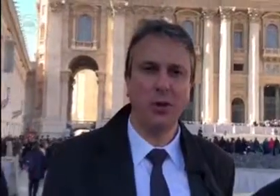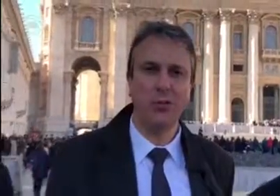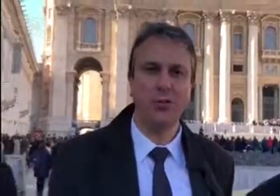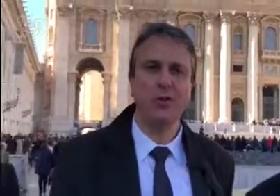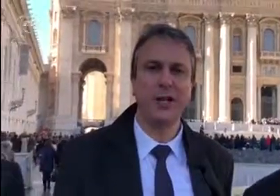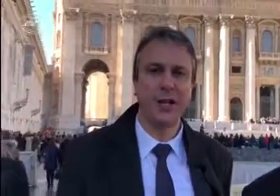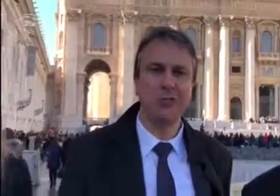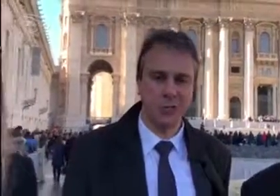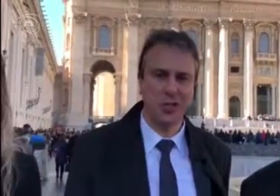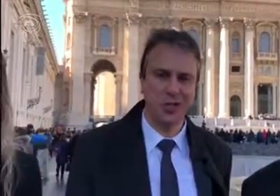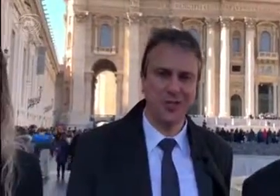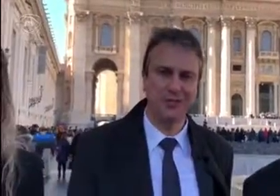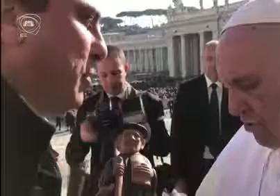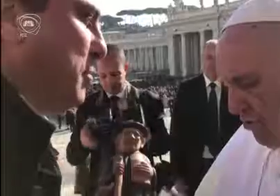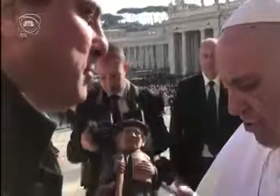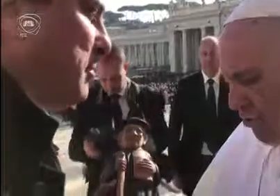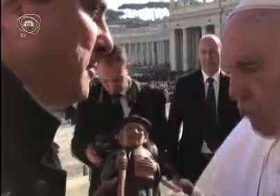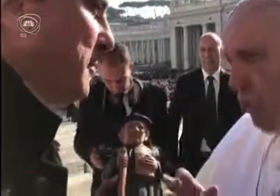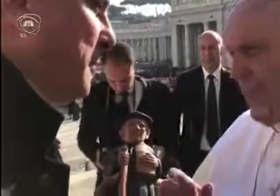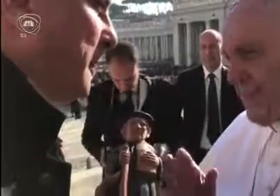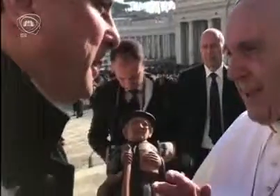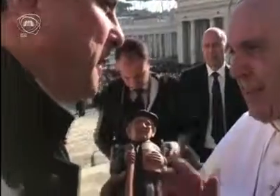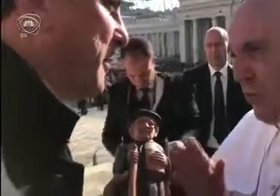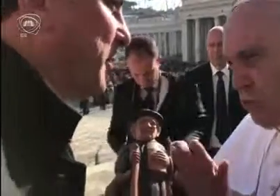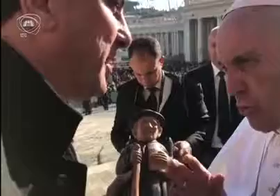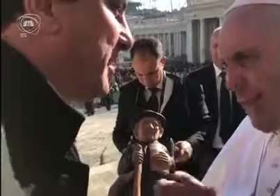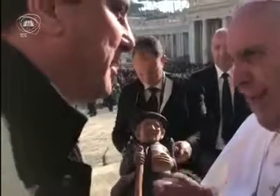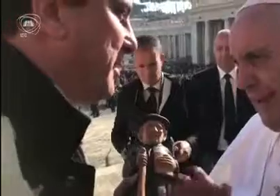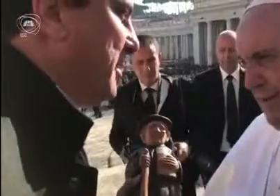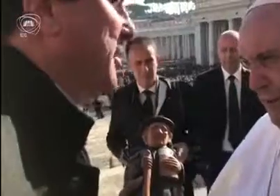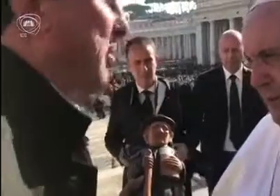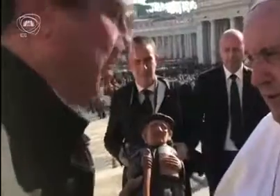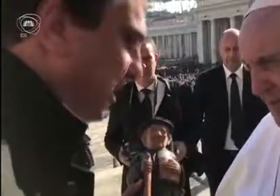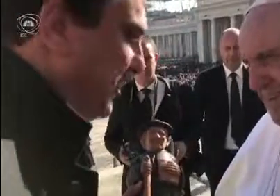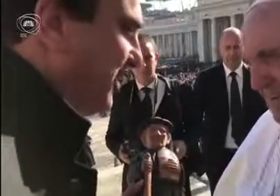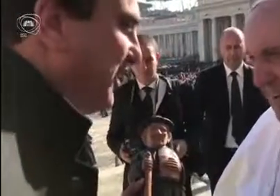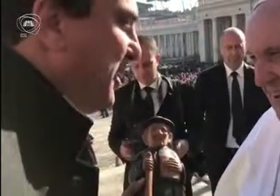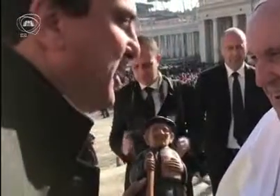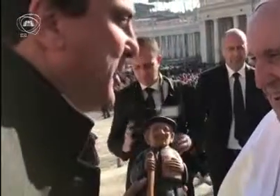mais pobres e governar com justiça. Eu estou fazendo este diário.